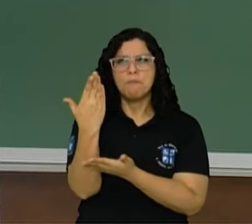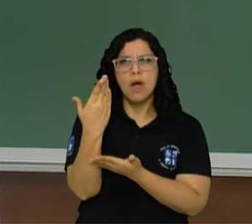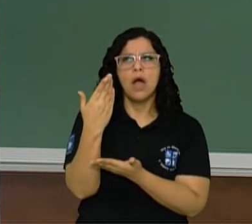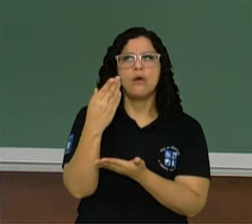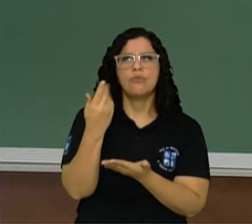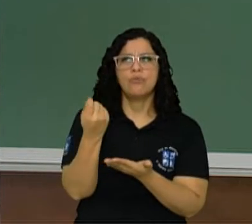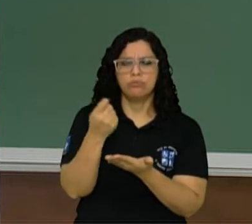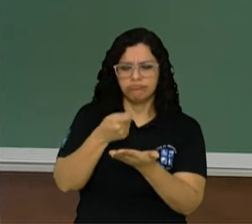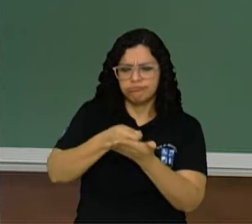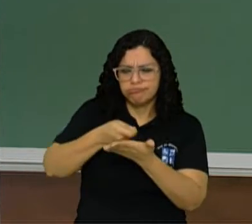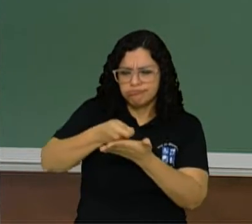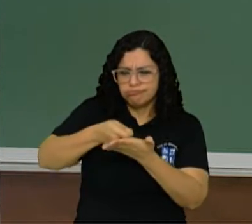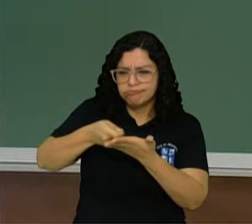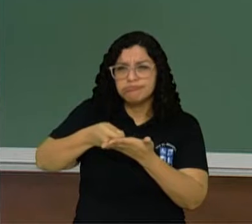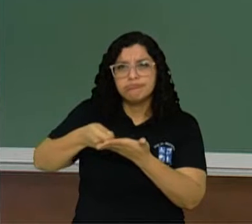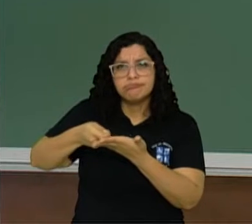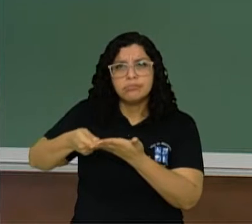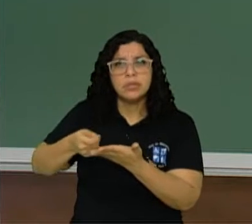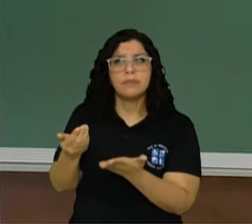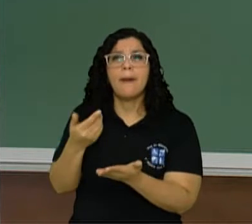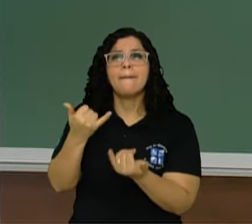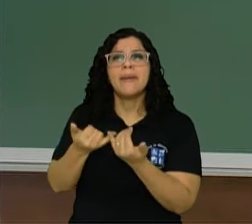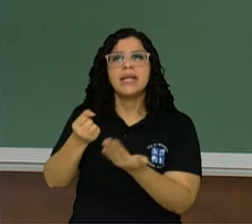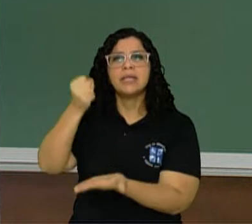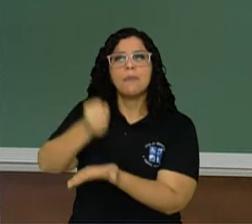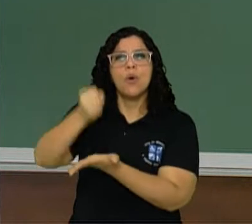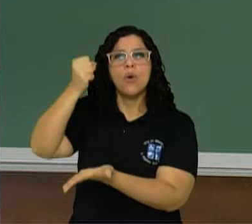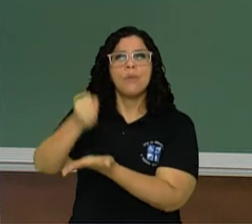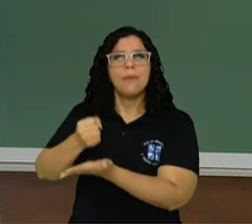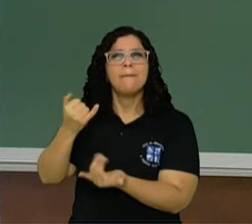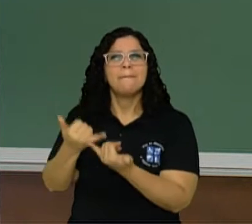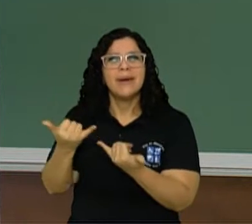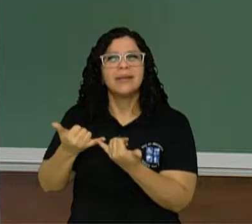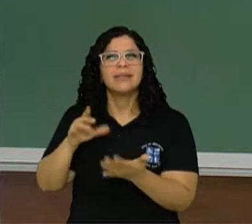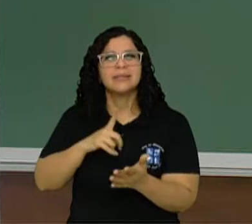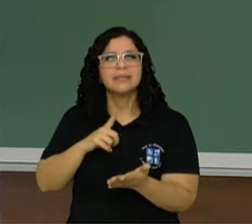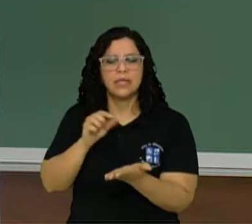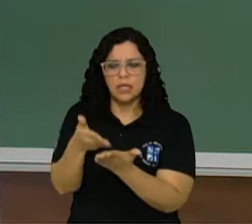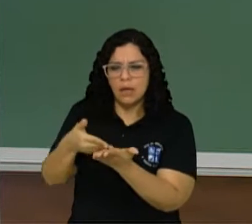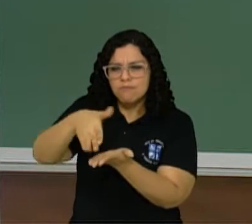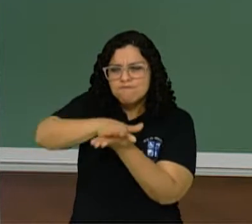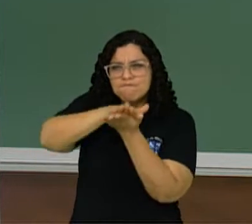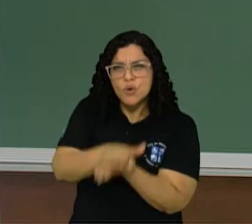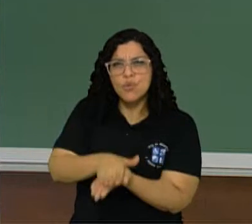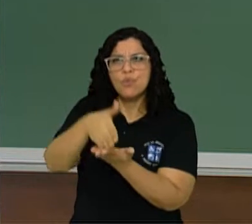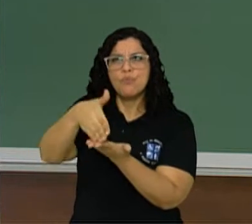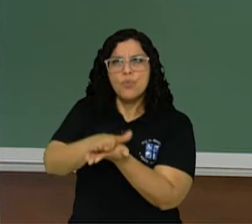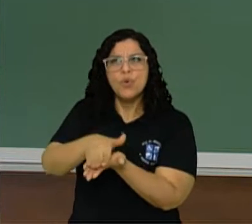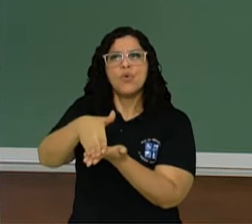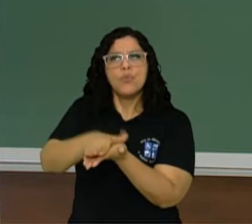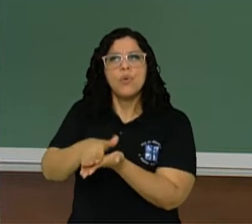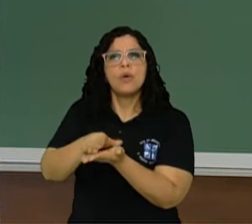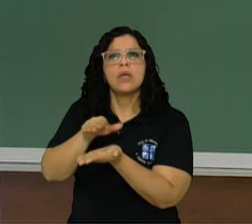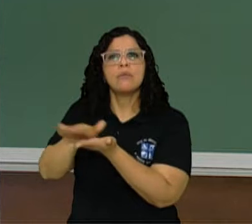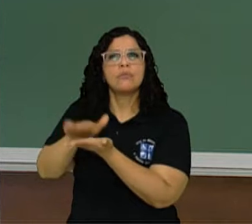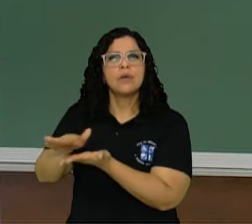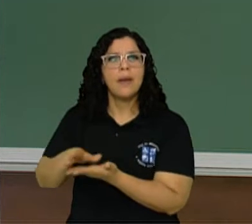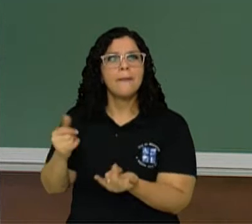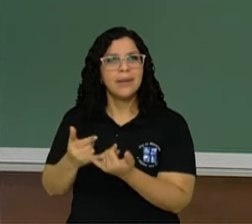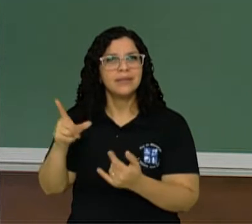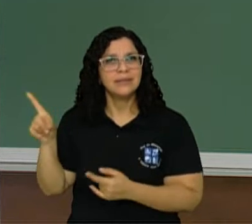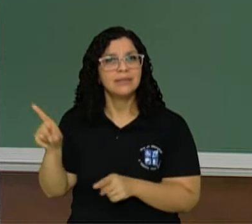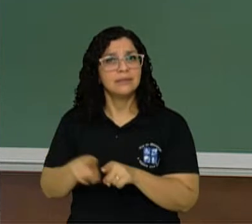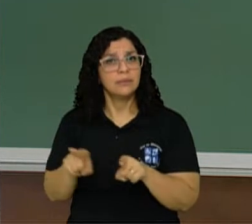e carimbavam, como se fosse carimbo. É assim que funcionam as gravuras. Até que então era, né, no caso aqui, antes